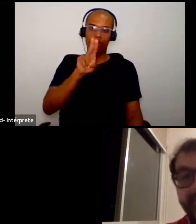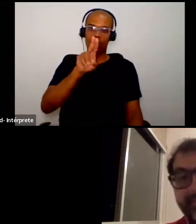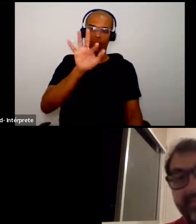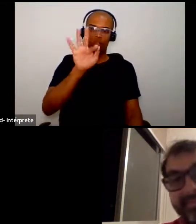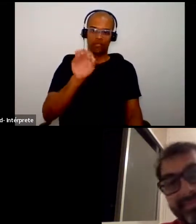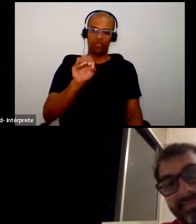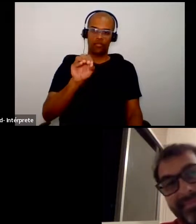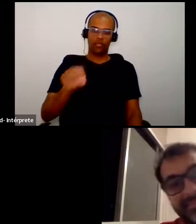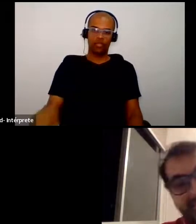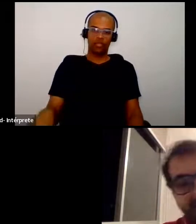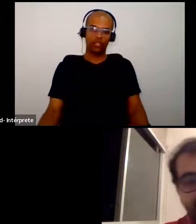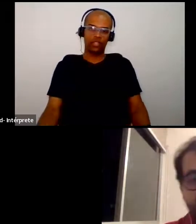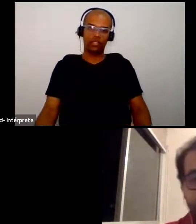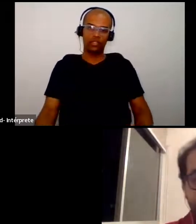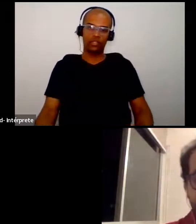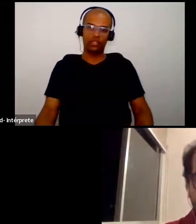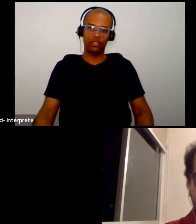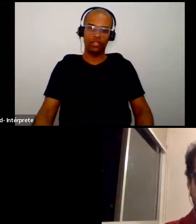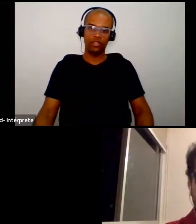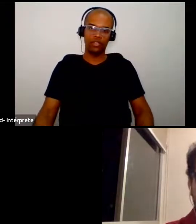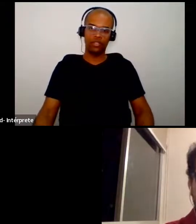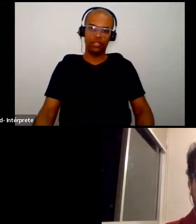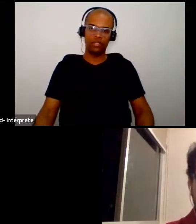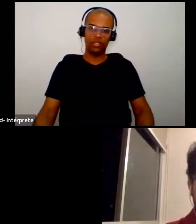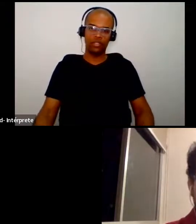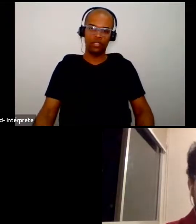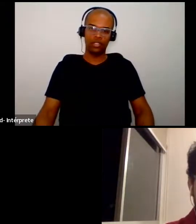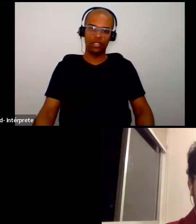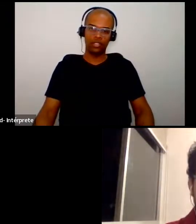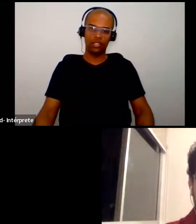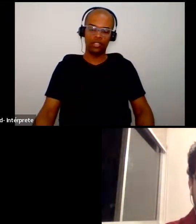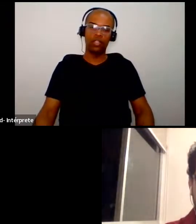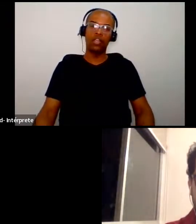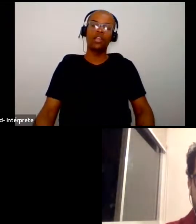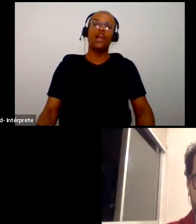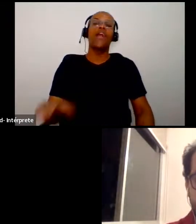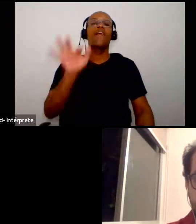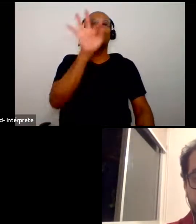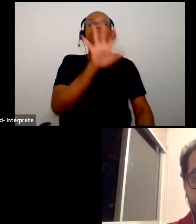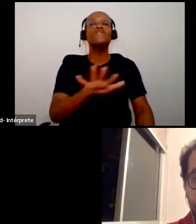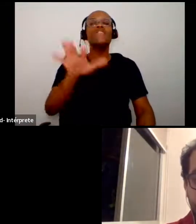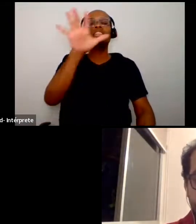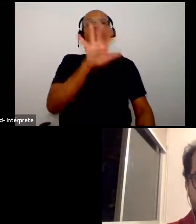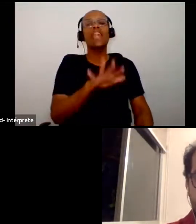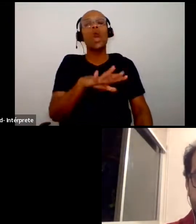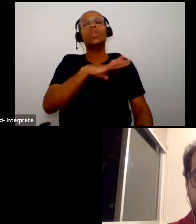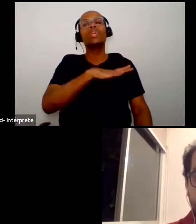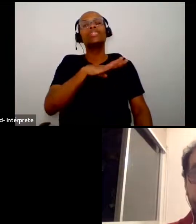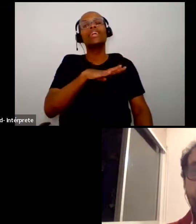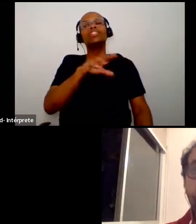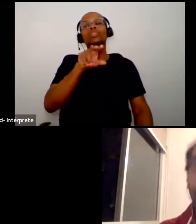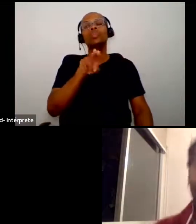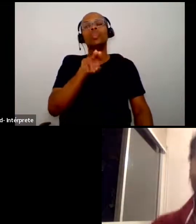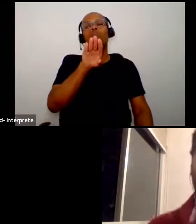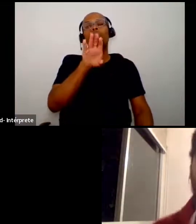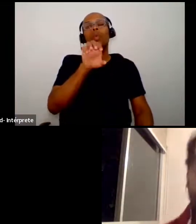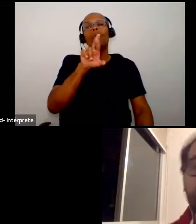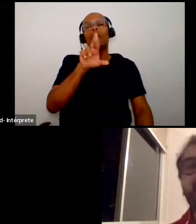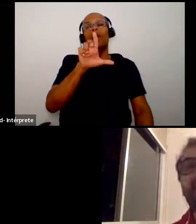isso mesmo? Da Federal da Uberlândia, porque o Marcos, junto com a nossa querida